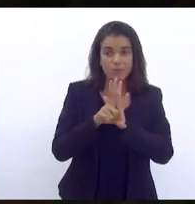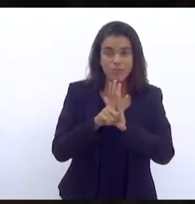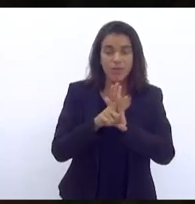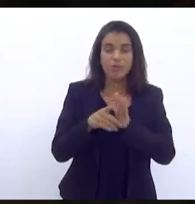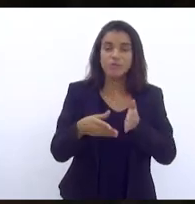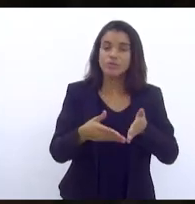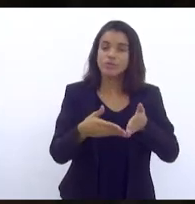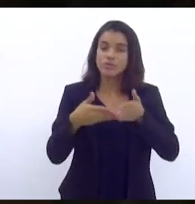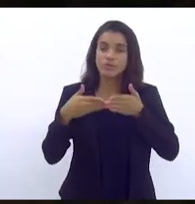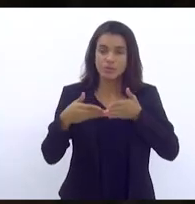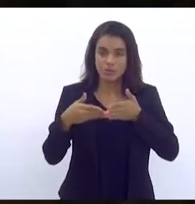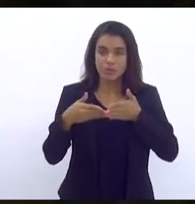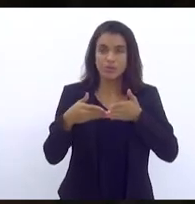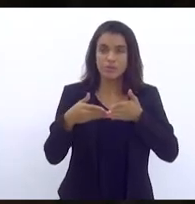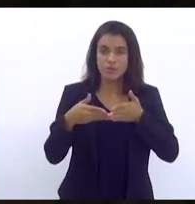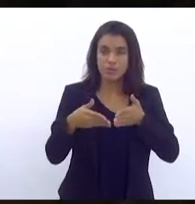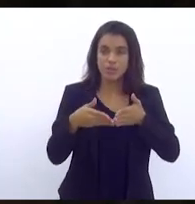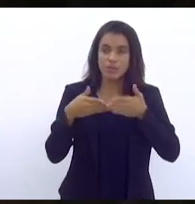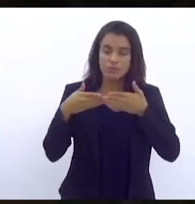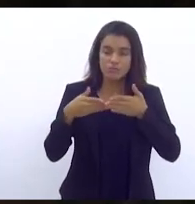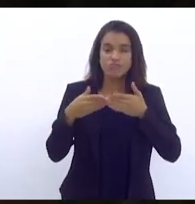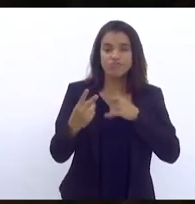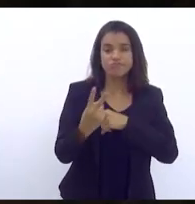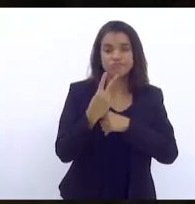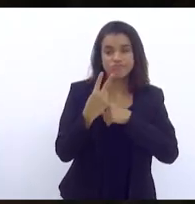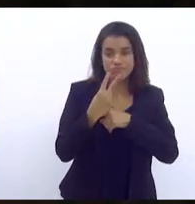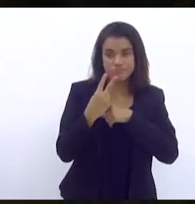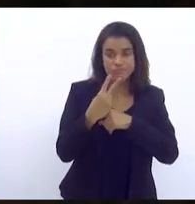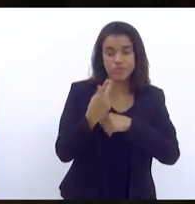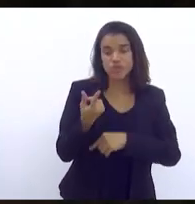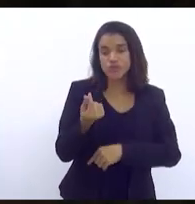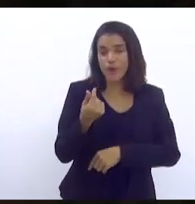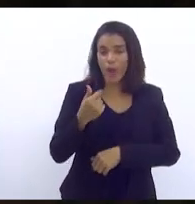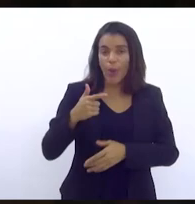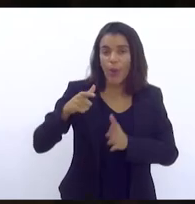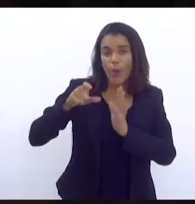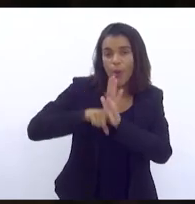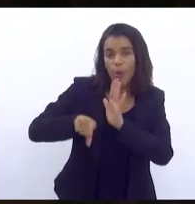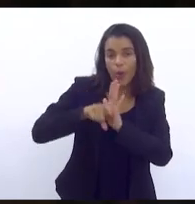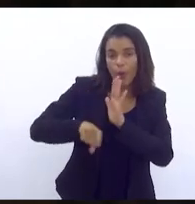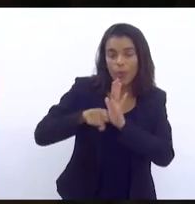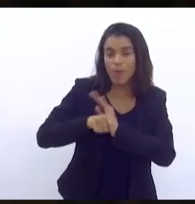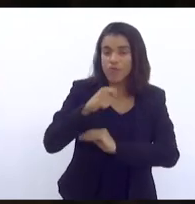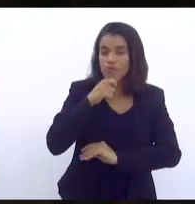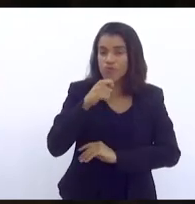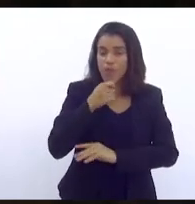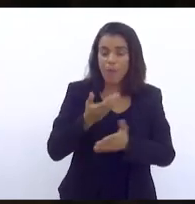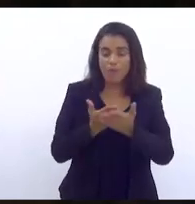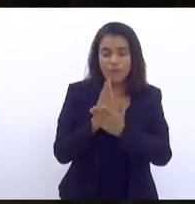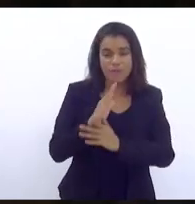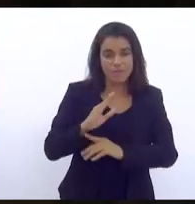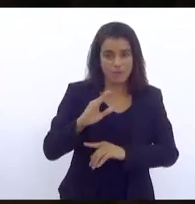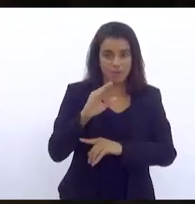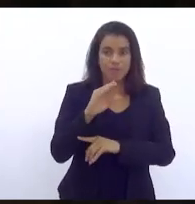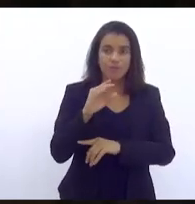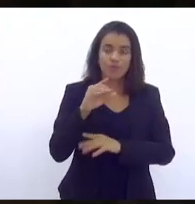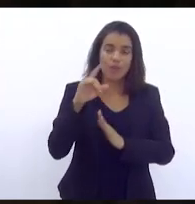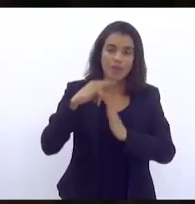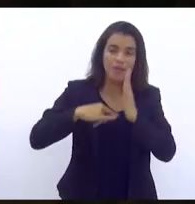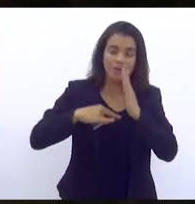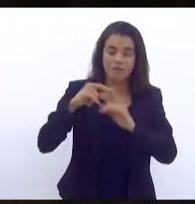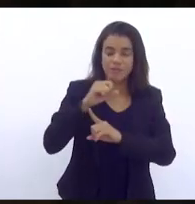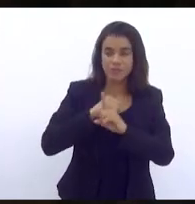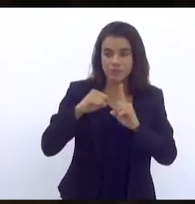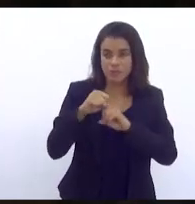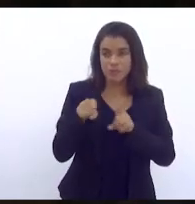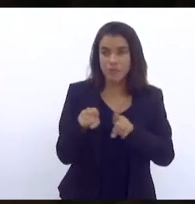isenção e Anistia dos valores cobrados enquanto não houve a tarifa social projeto de lei também para inclusão no